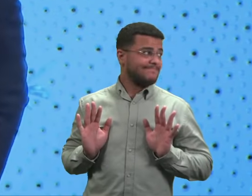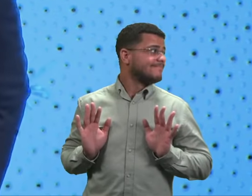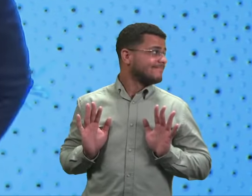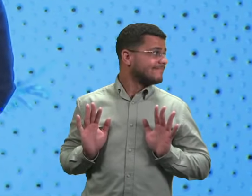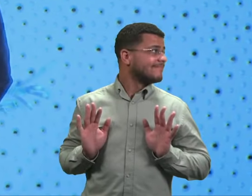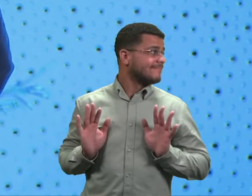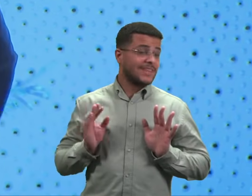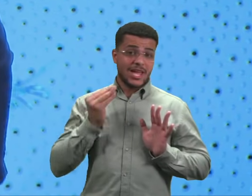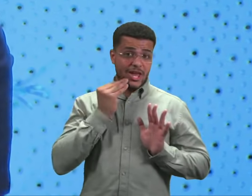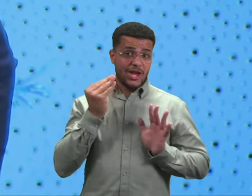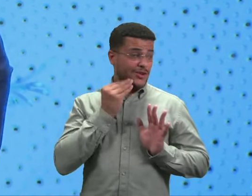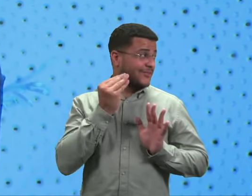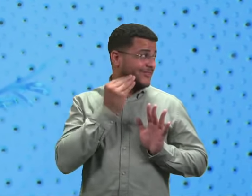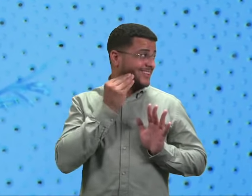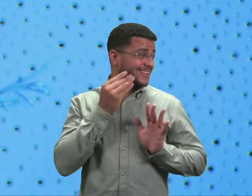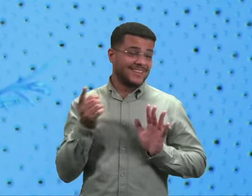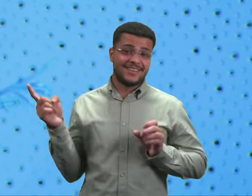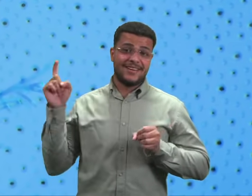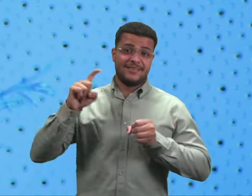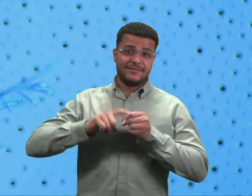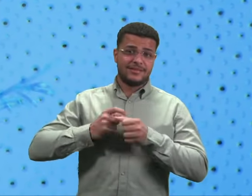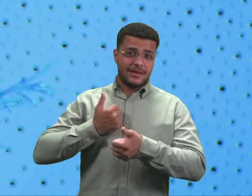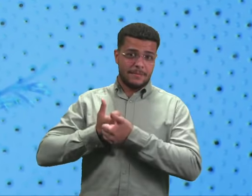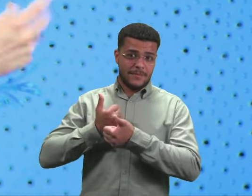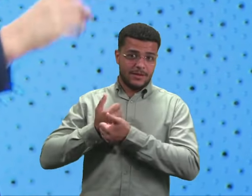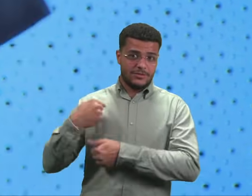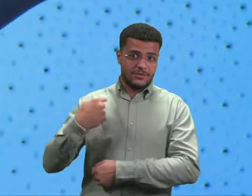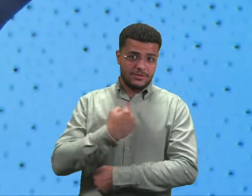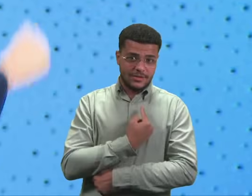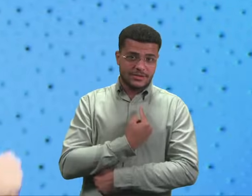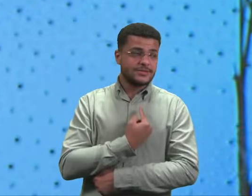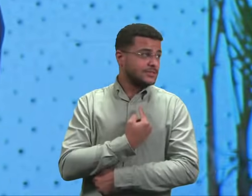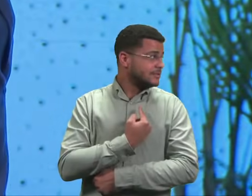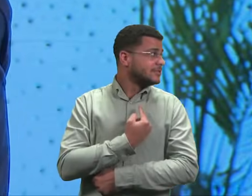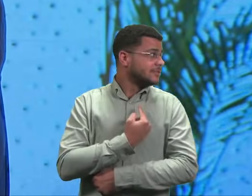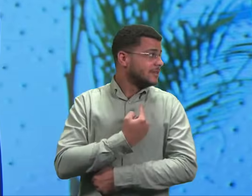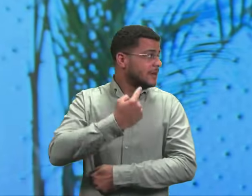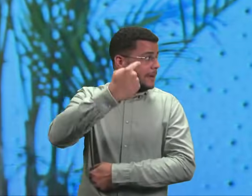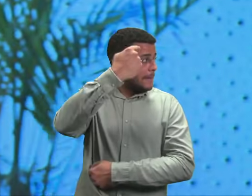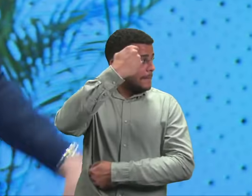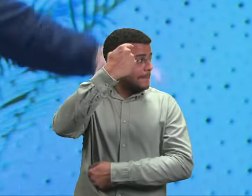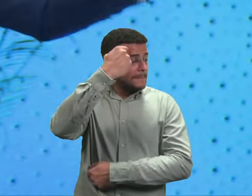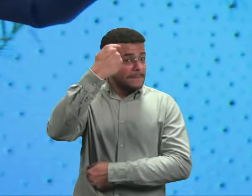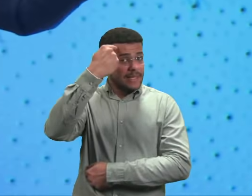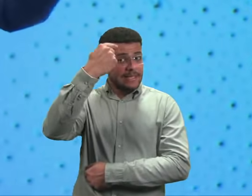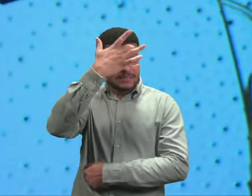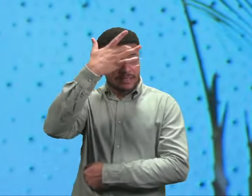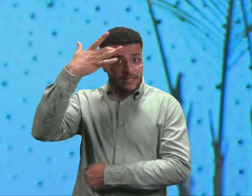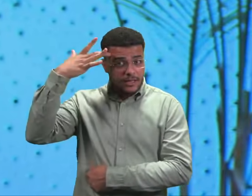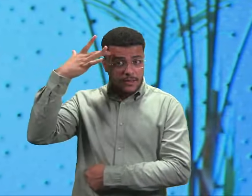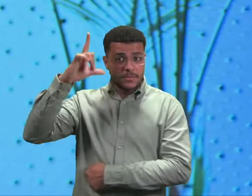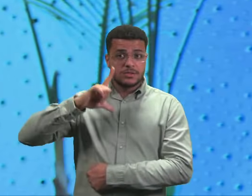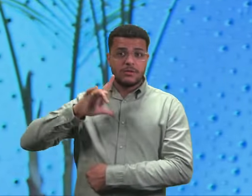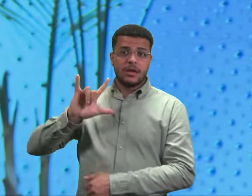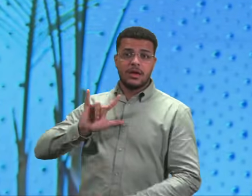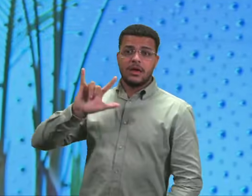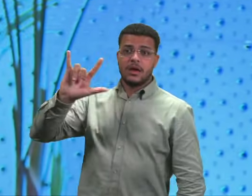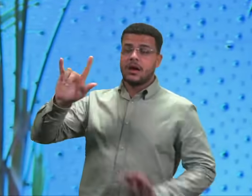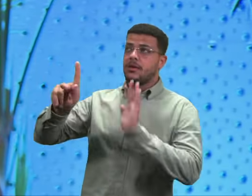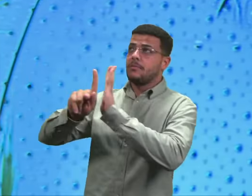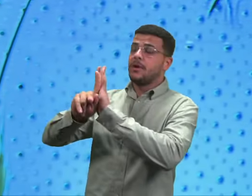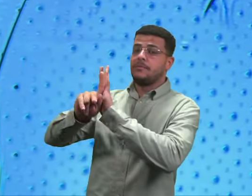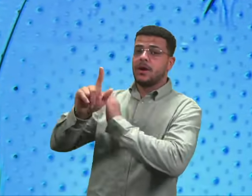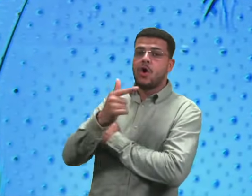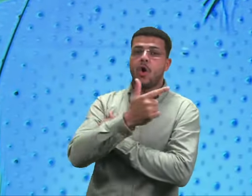Vamos tentar trazer isso um pouco mais para perto de nós? Pensa na pessoa que você mais ama, fora Deus e Jesus